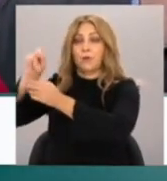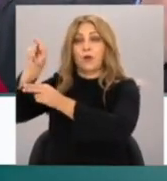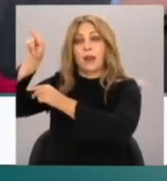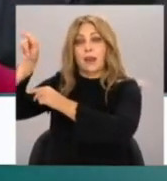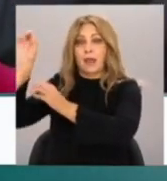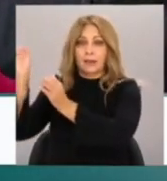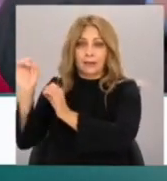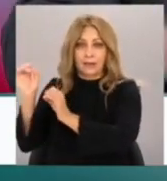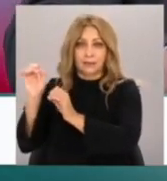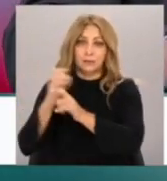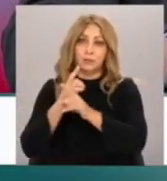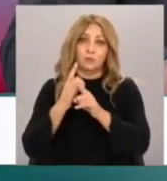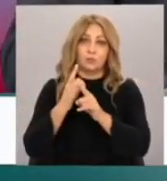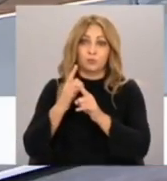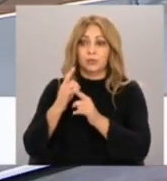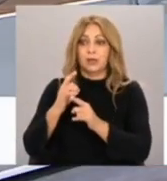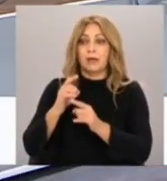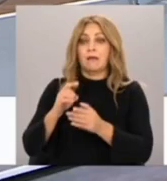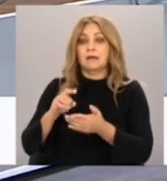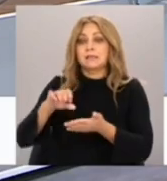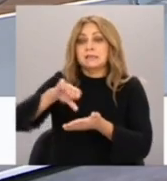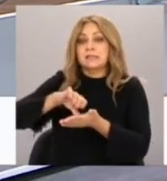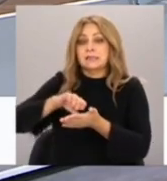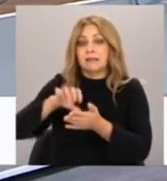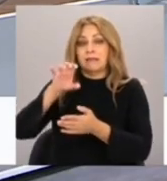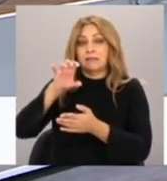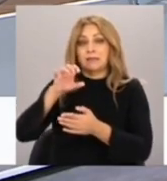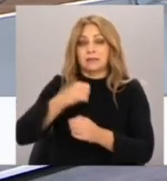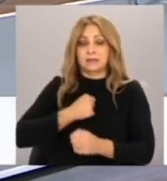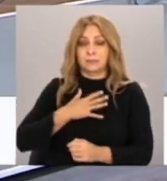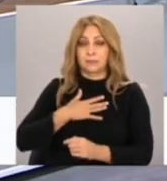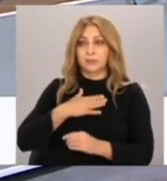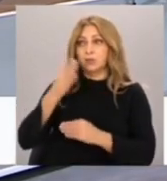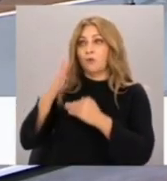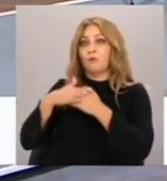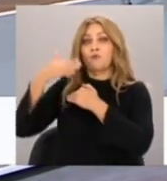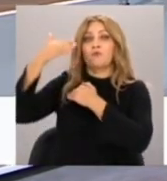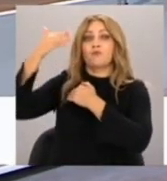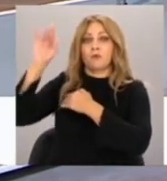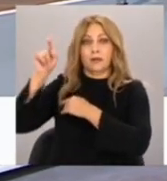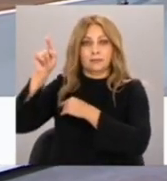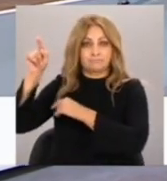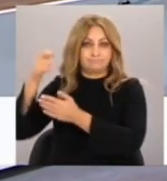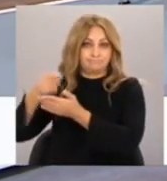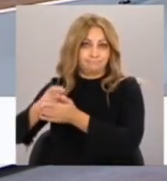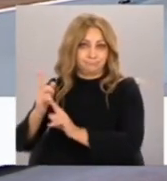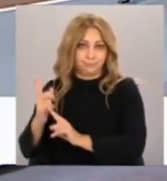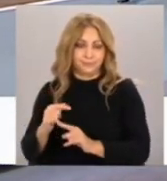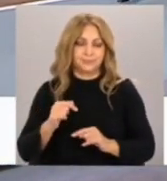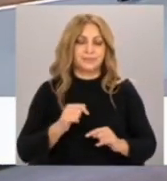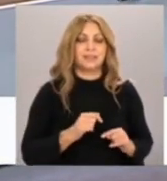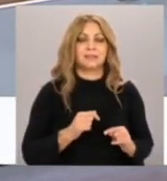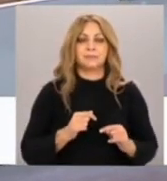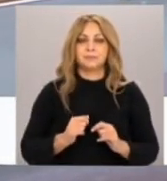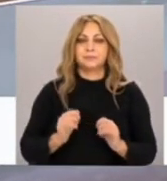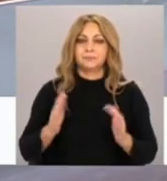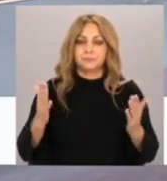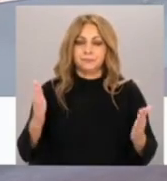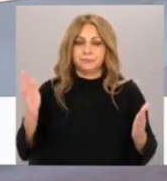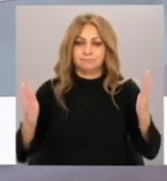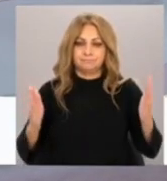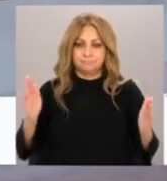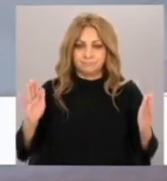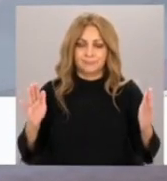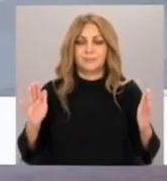todos pagarem hoje horas pagar menos eu vou temos a última daqui a pouco tiver alguma sentido pelo menos não